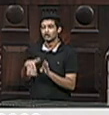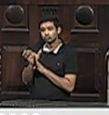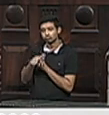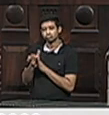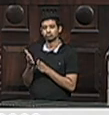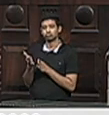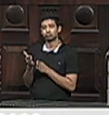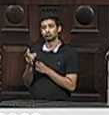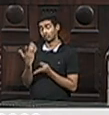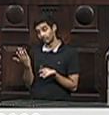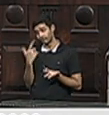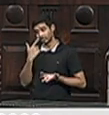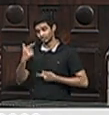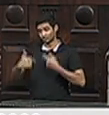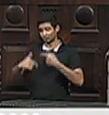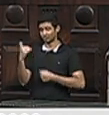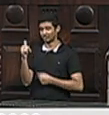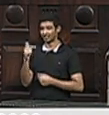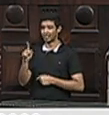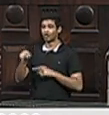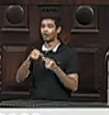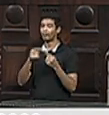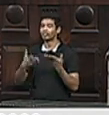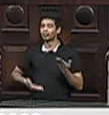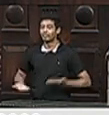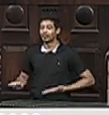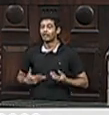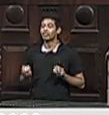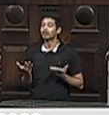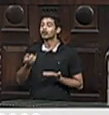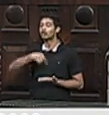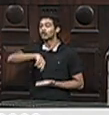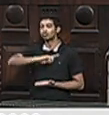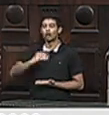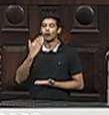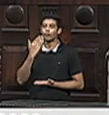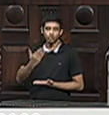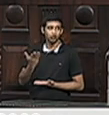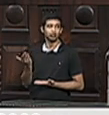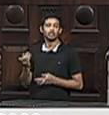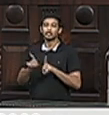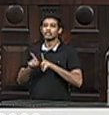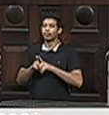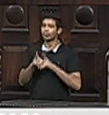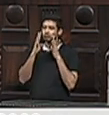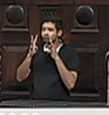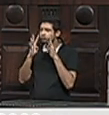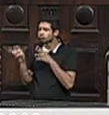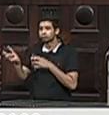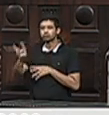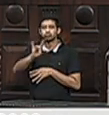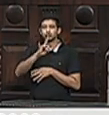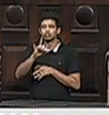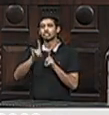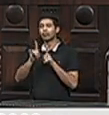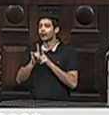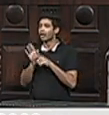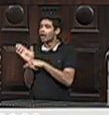mais existem ou não mais desejam participar a partir do depoimento do deputado Milton Rangel, que o governo encaminhe para cá uma